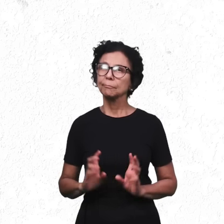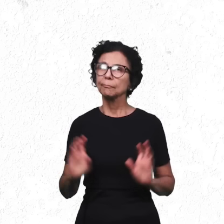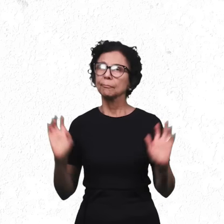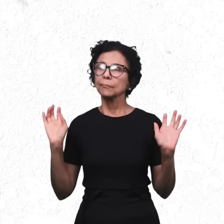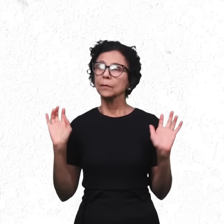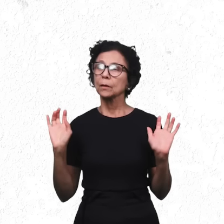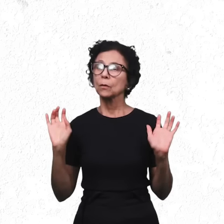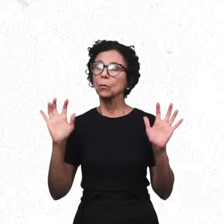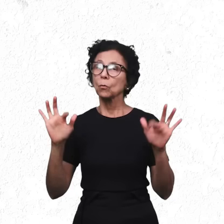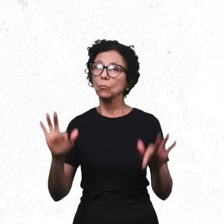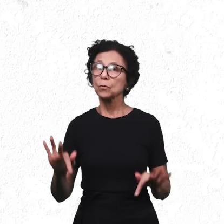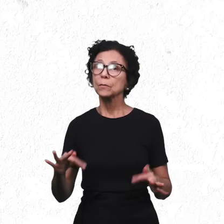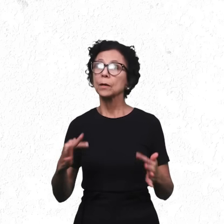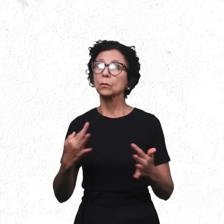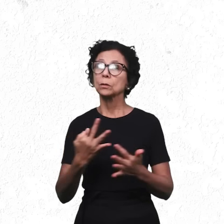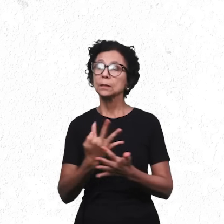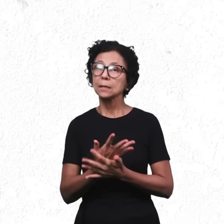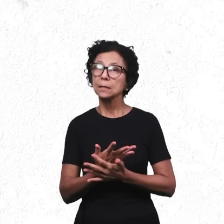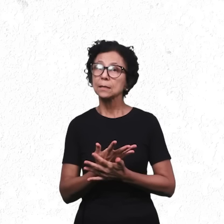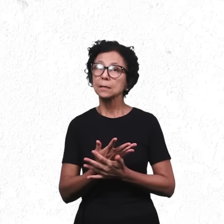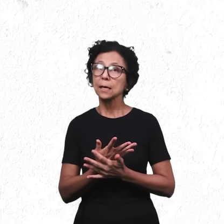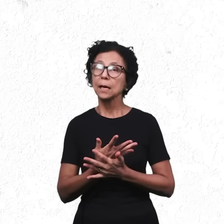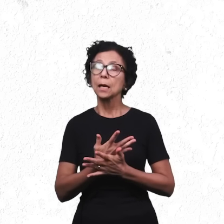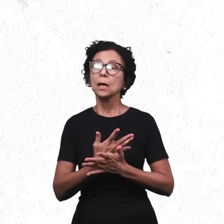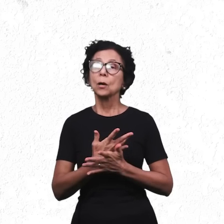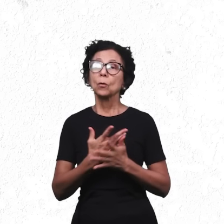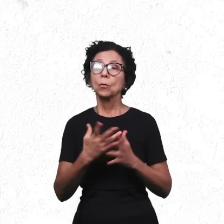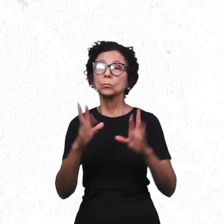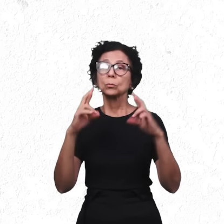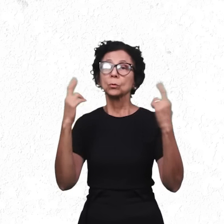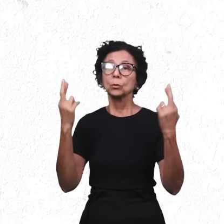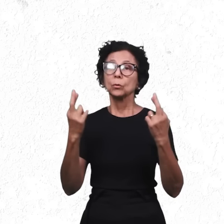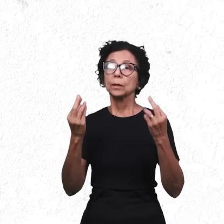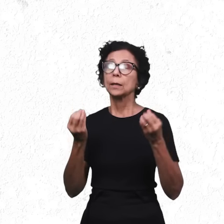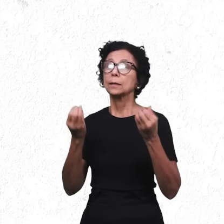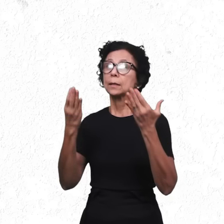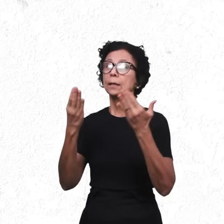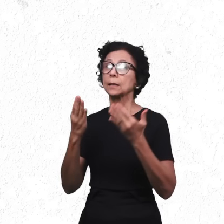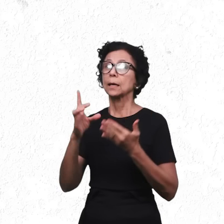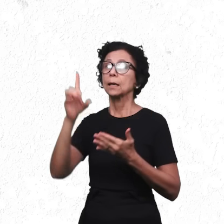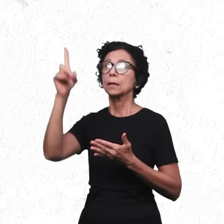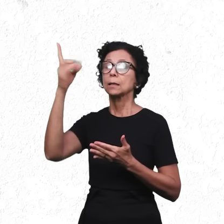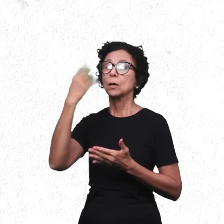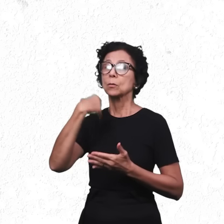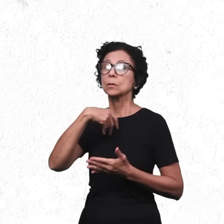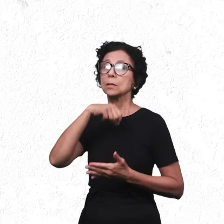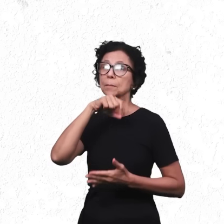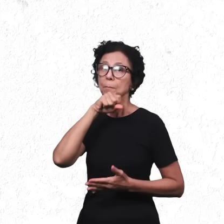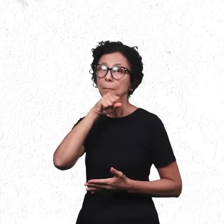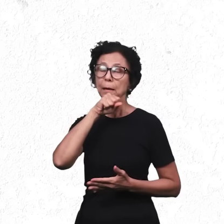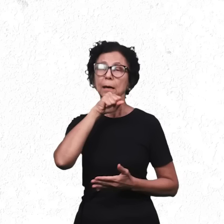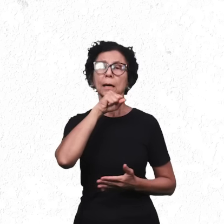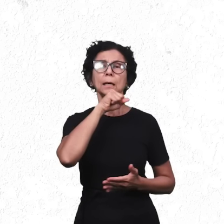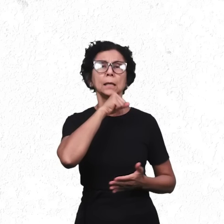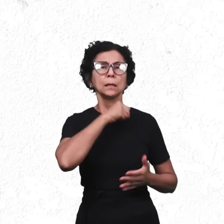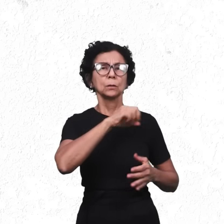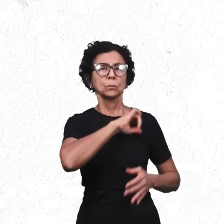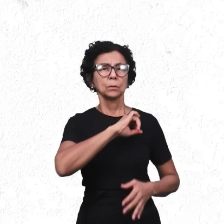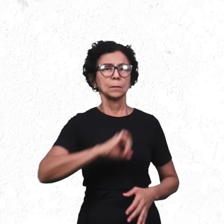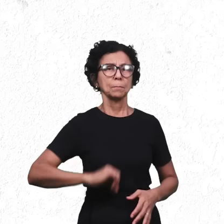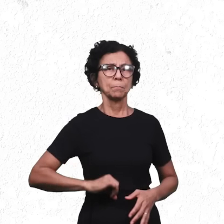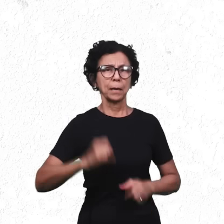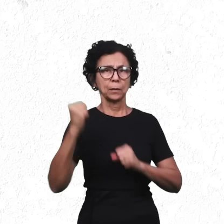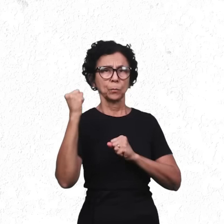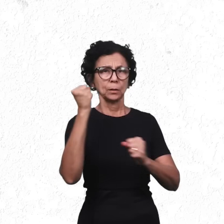o reino a Deus, ao Pai, e quando houver aniquilado todo império e toda potestade e força, porque convém